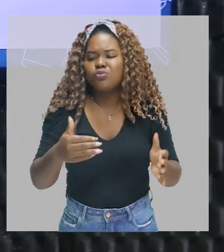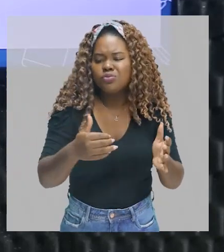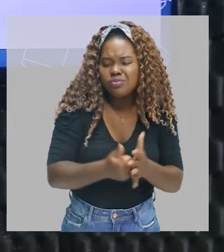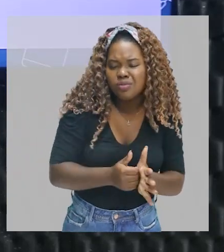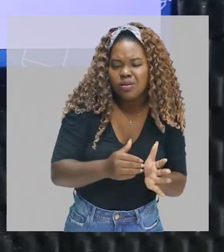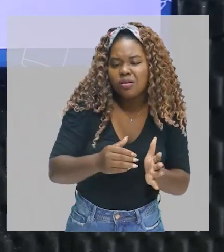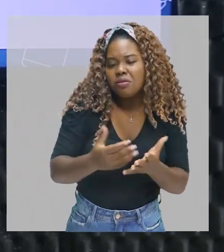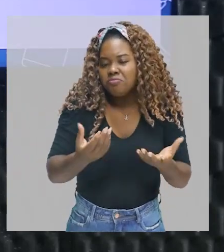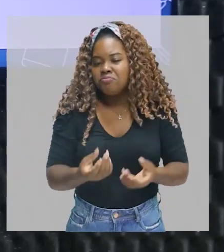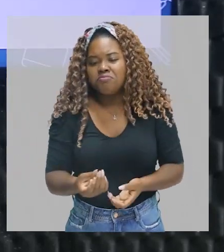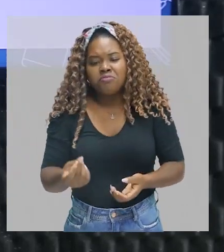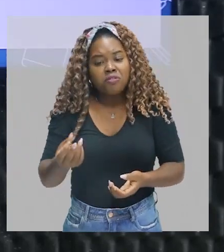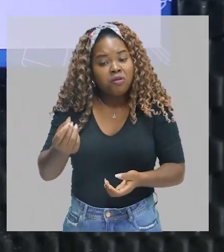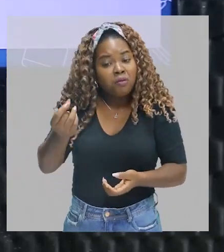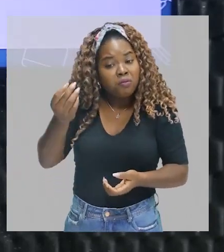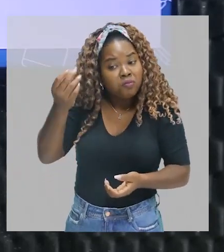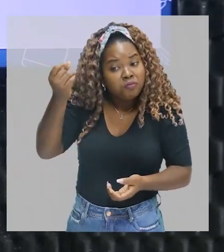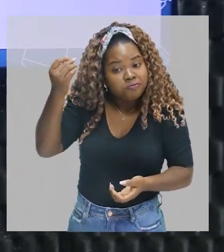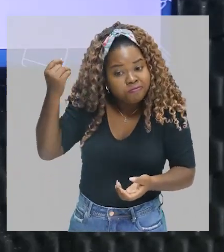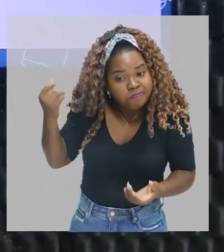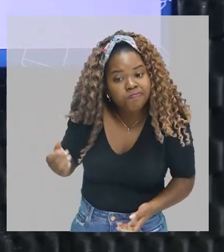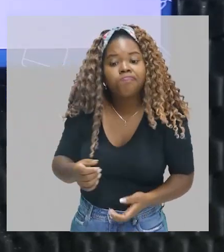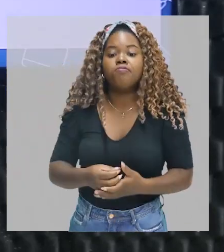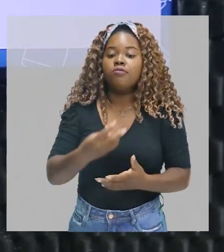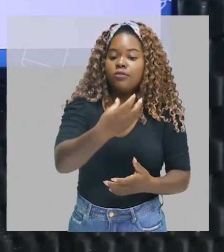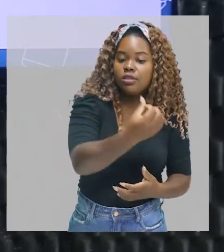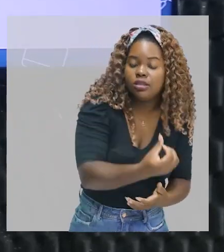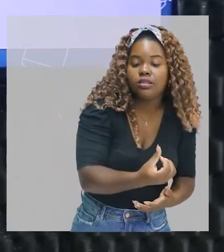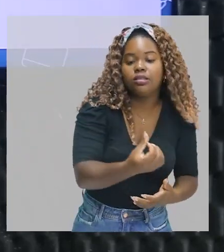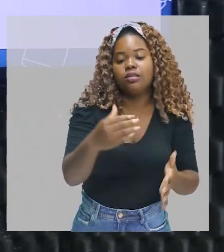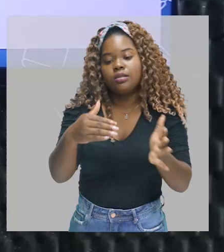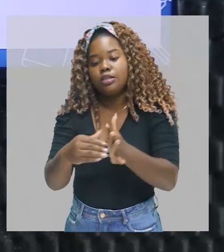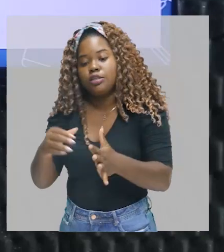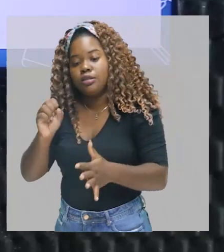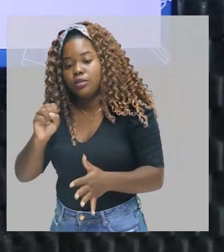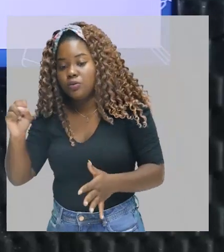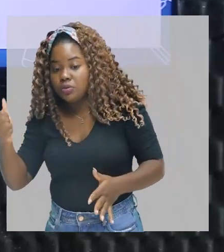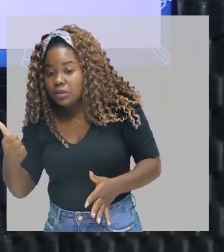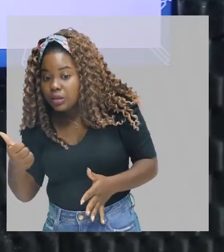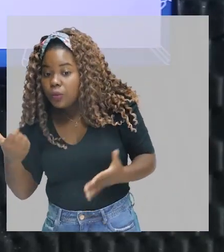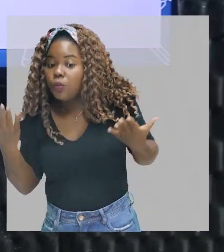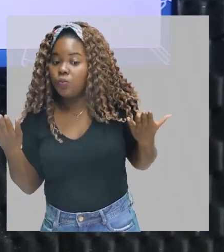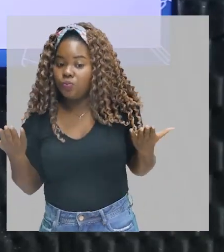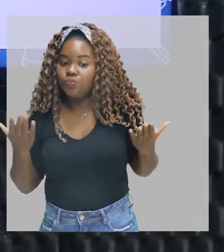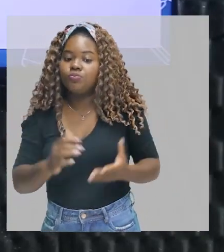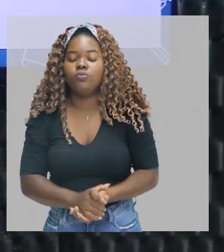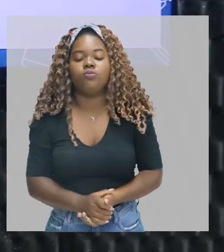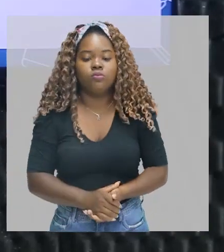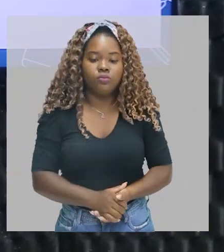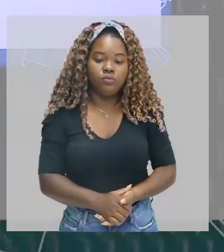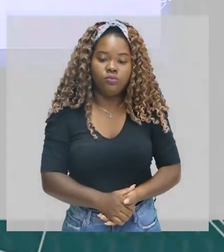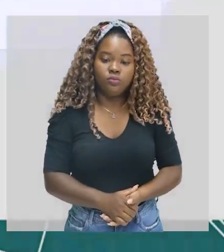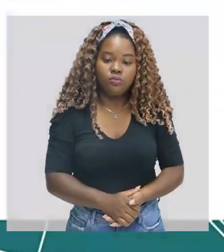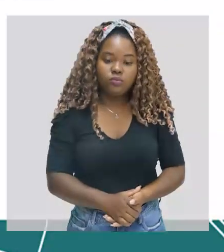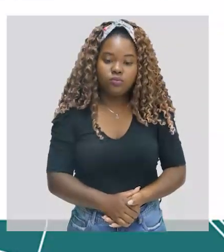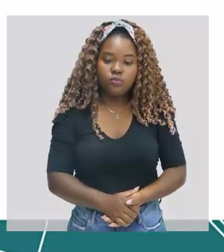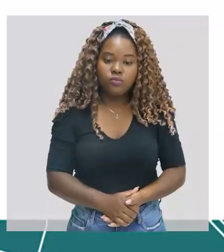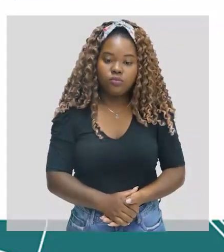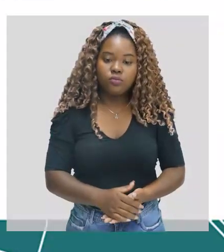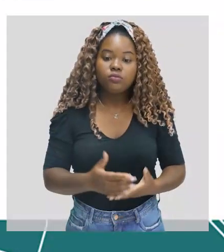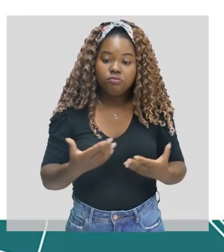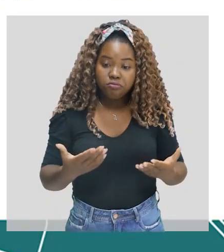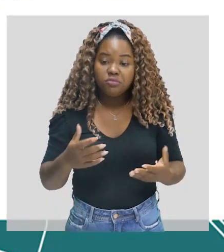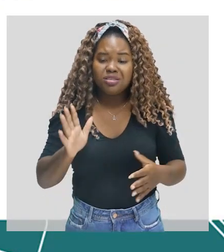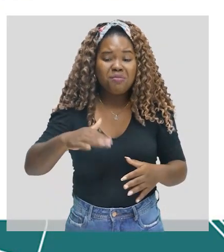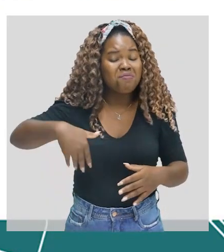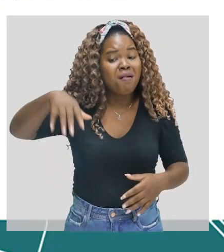para 1881, olha quanto tempo esse movimento se estende por aqui, pelo Brasil, tá? E um